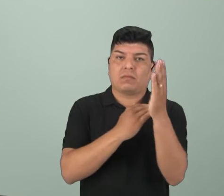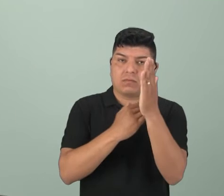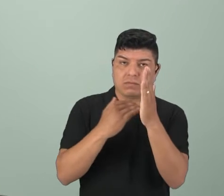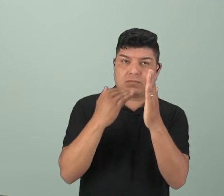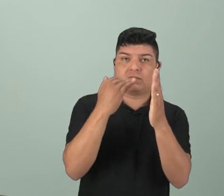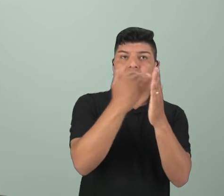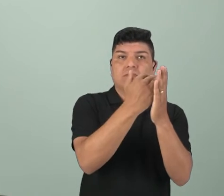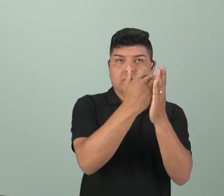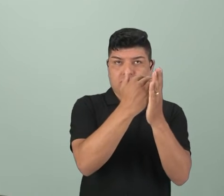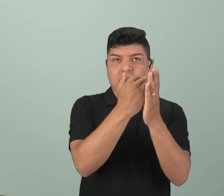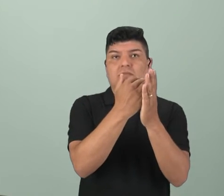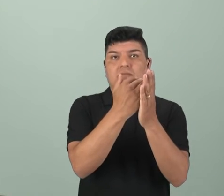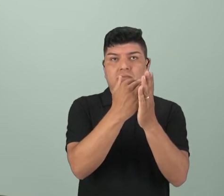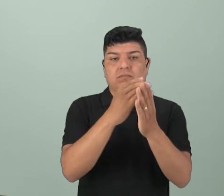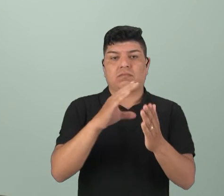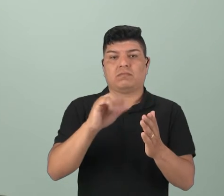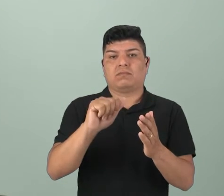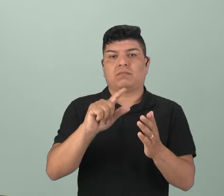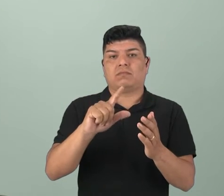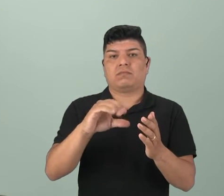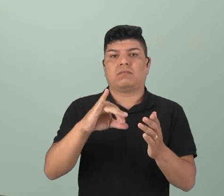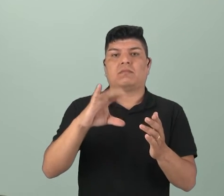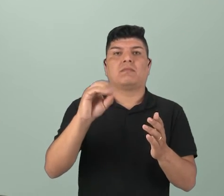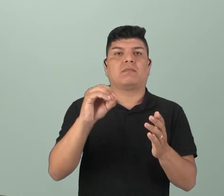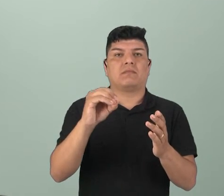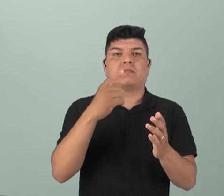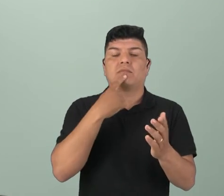aumentar esses níveis de cálcio no sangue.